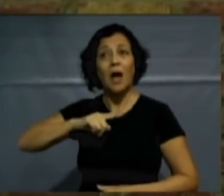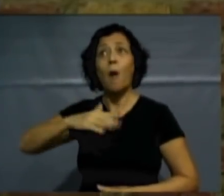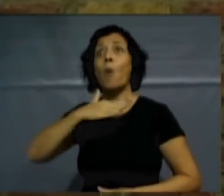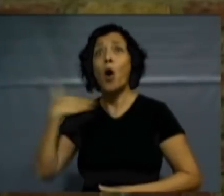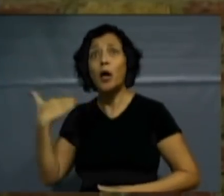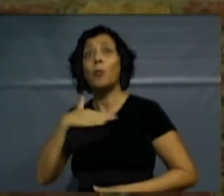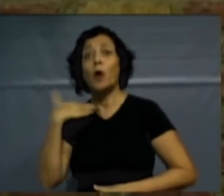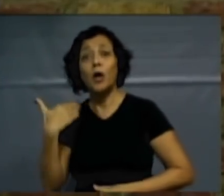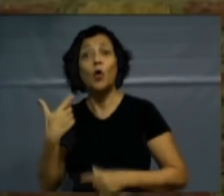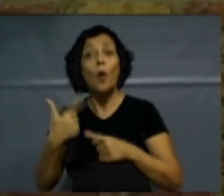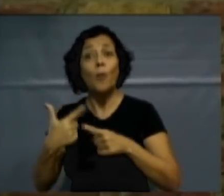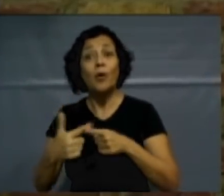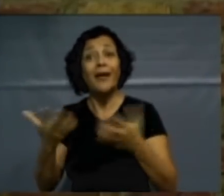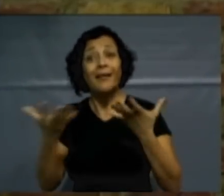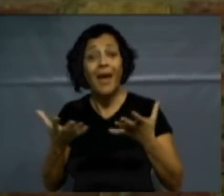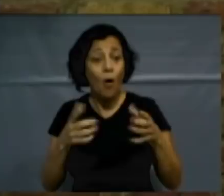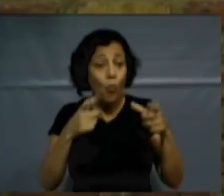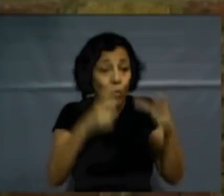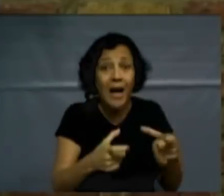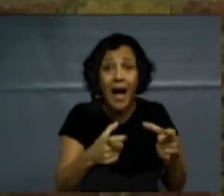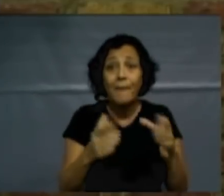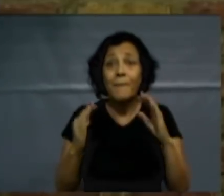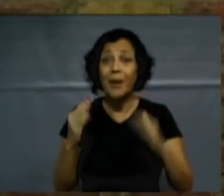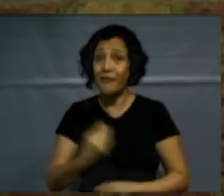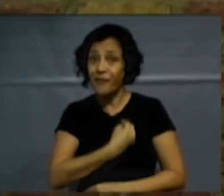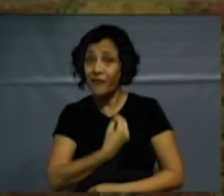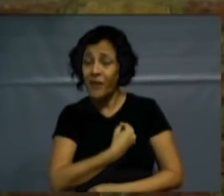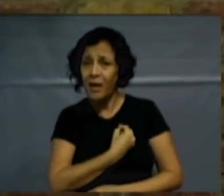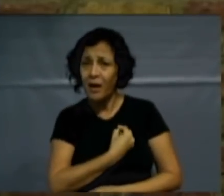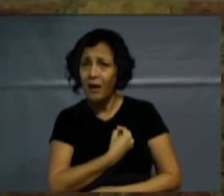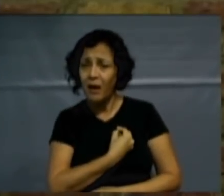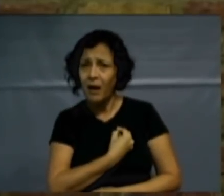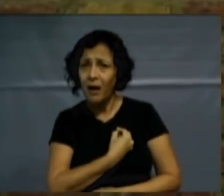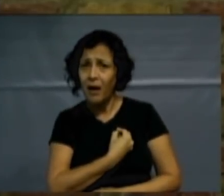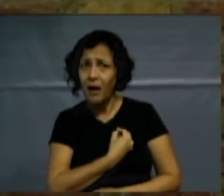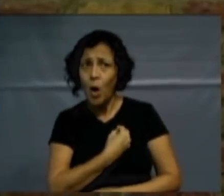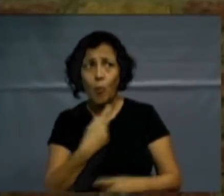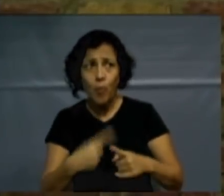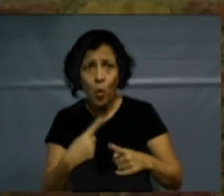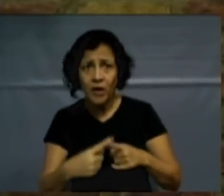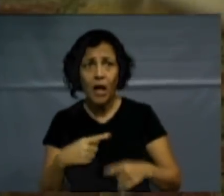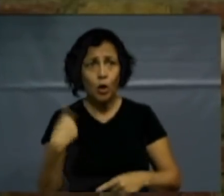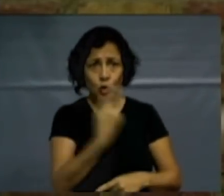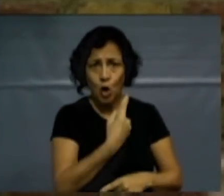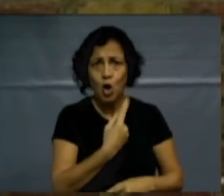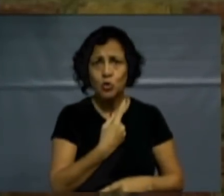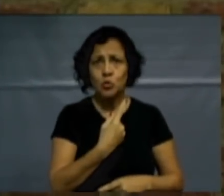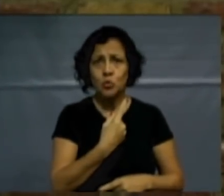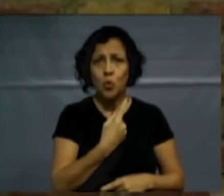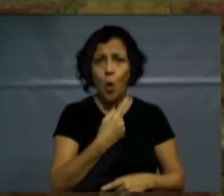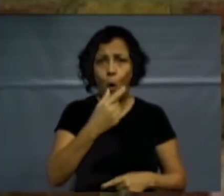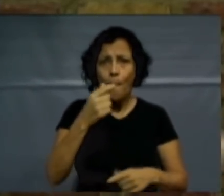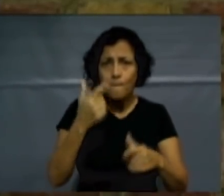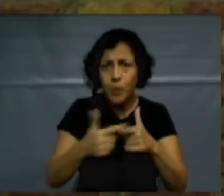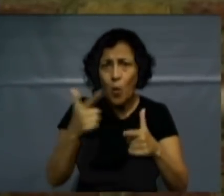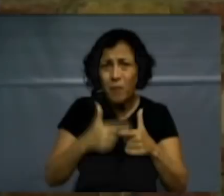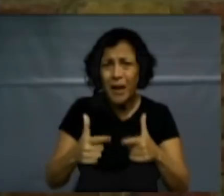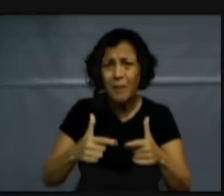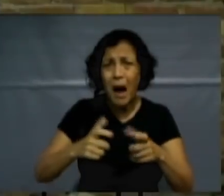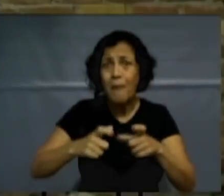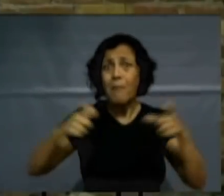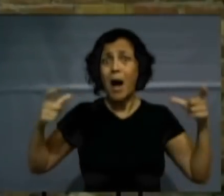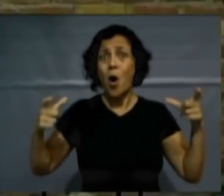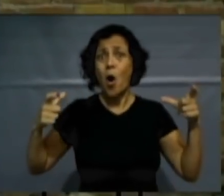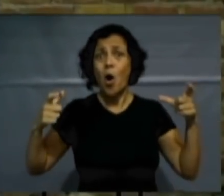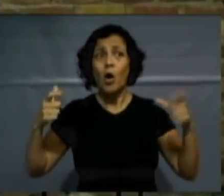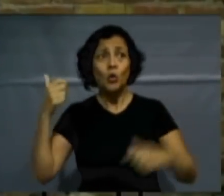só querem um pedacinho de chão? Será que o nosso problema é maior do que os venezuelanos que estão migrando para Roraima? Será que o nosso problema é maior que o